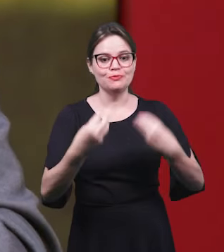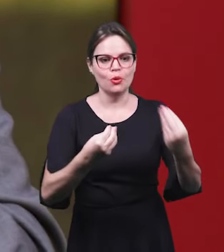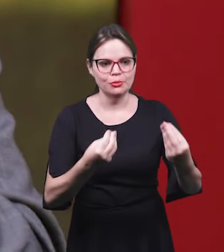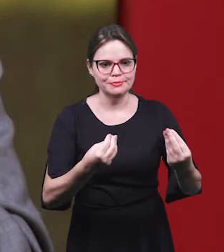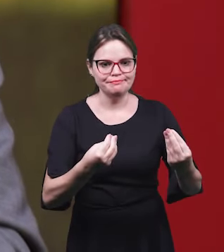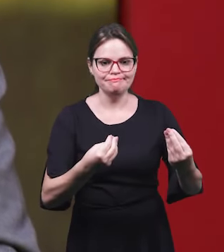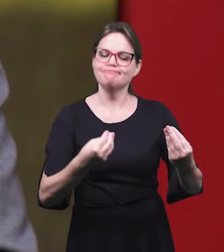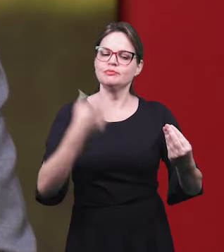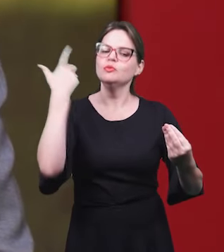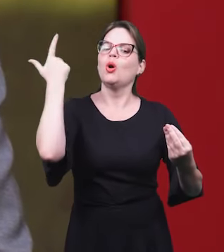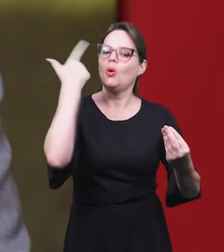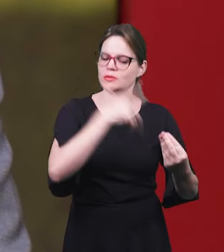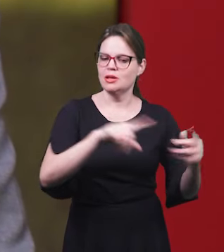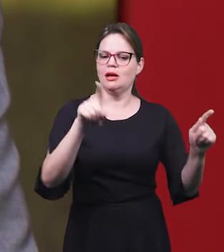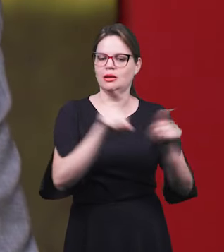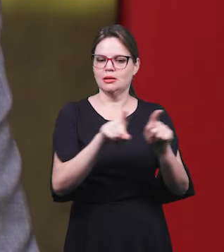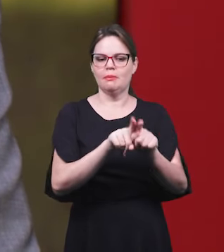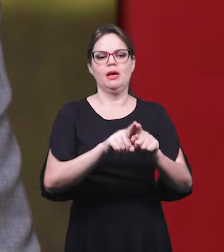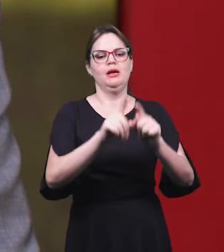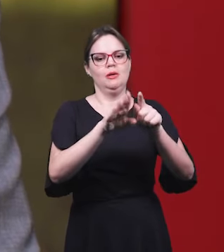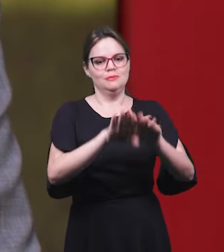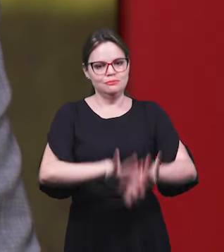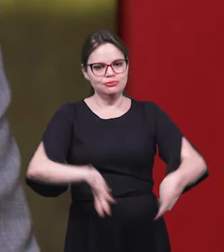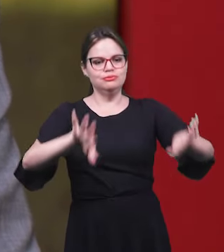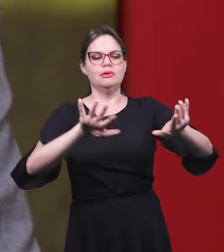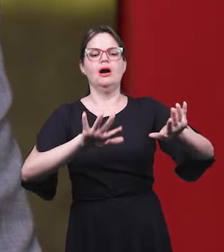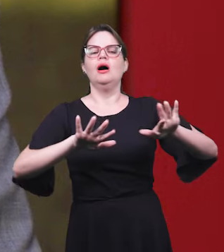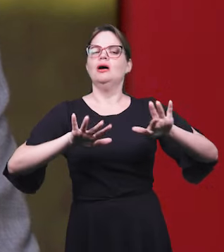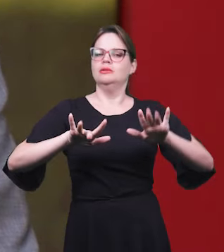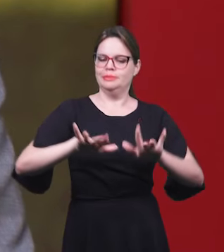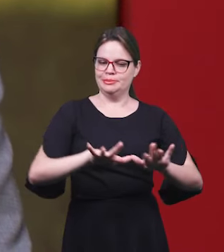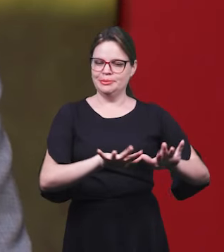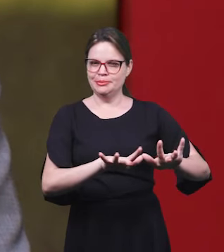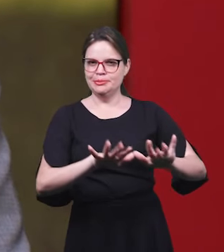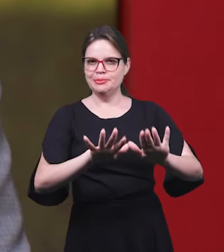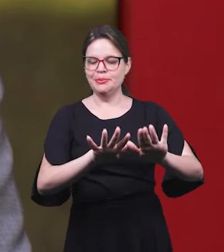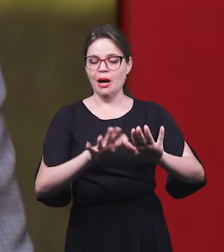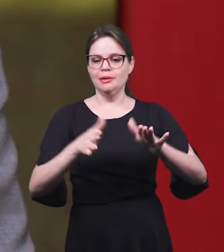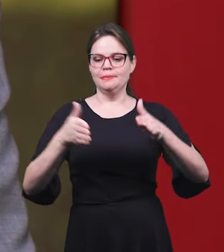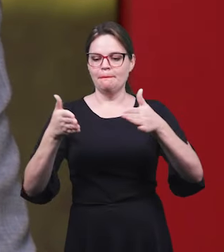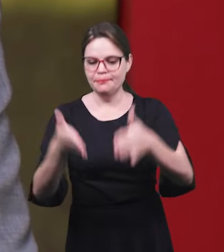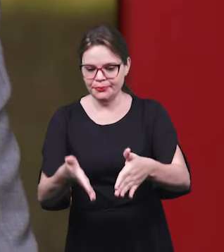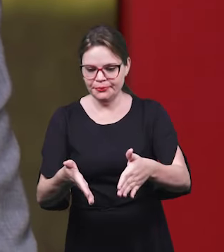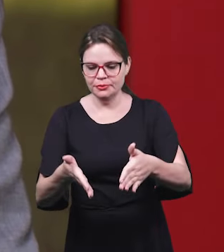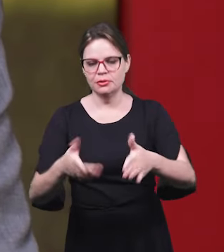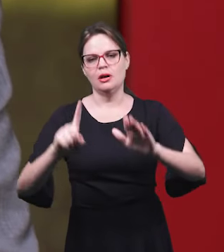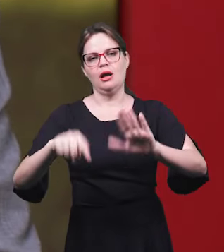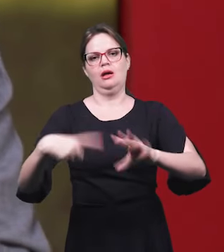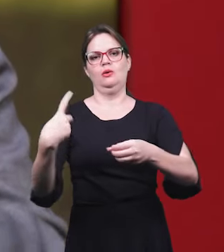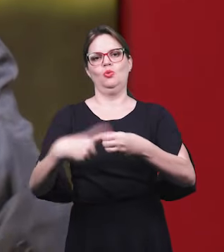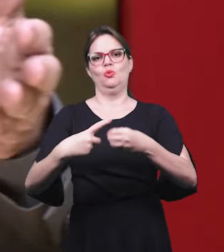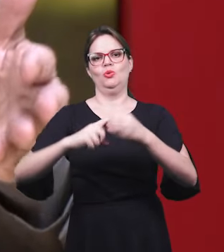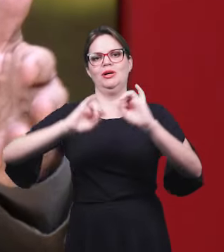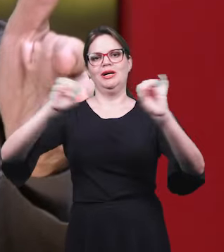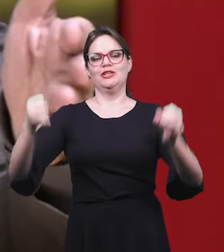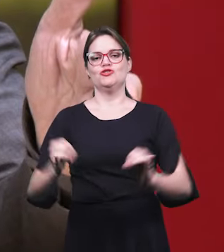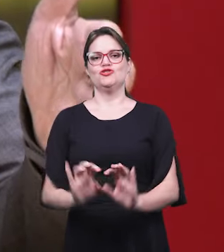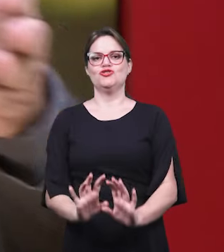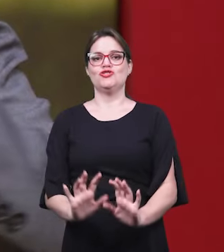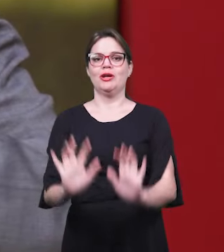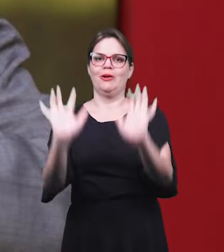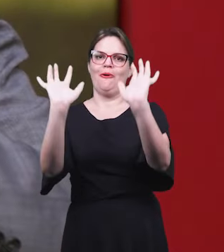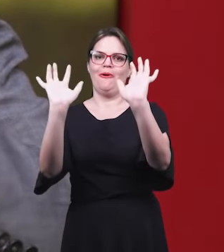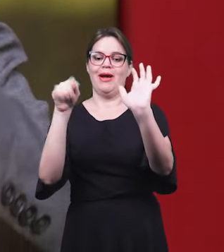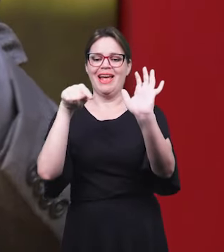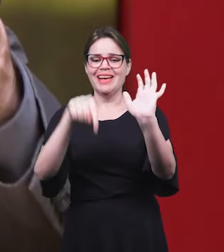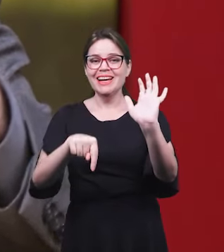fortificada, muros altos. A gente vê que o Fernando fez a leitura, as casas eram em cima dos muros,